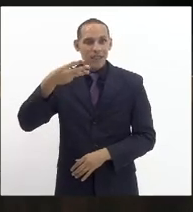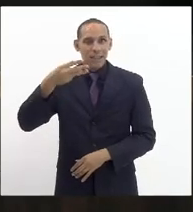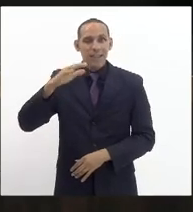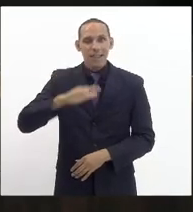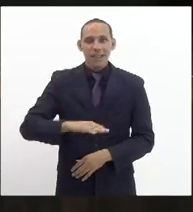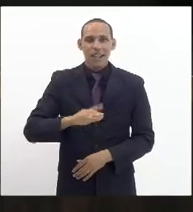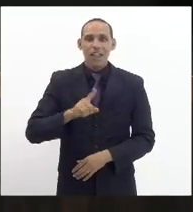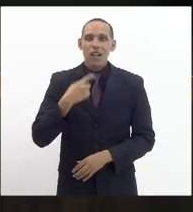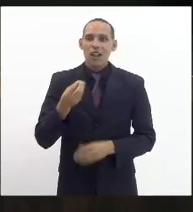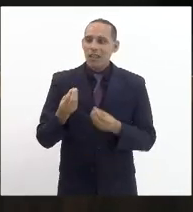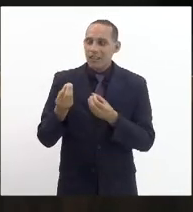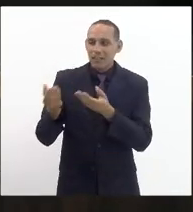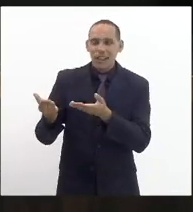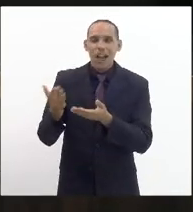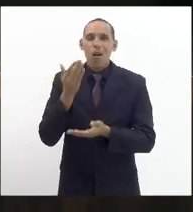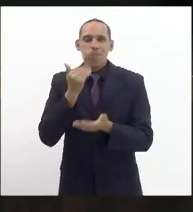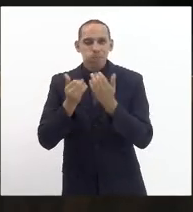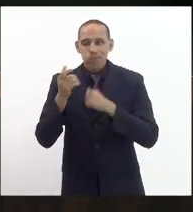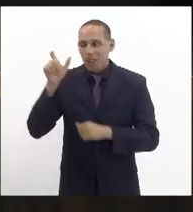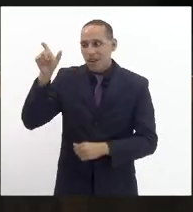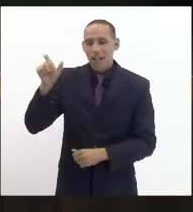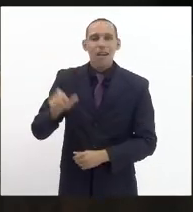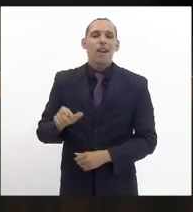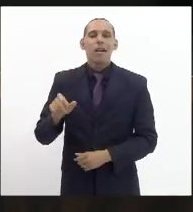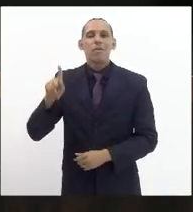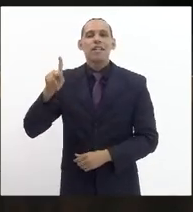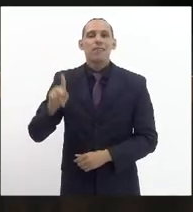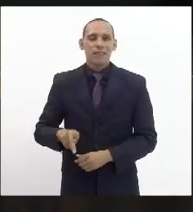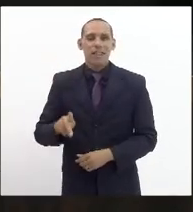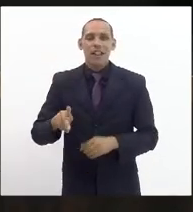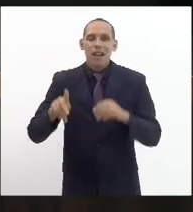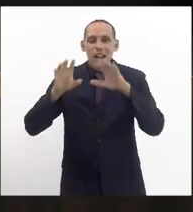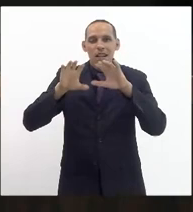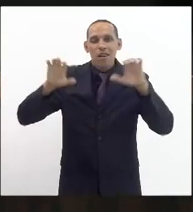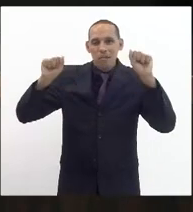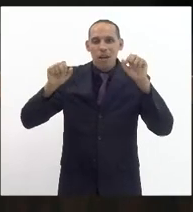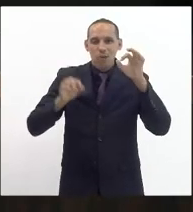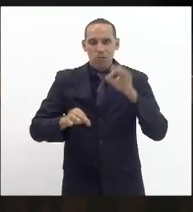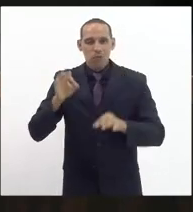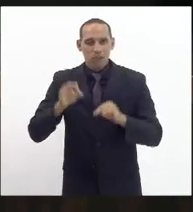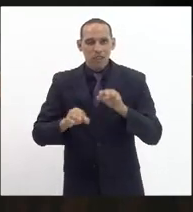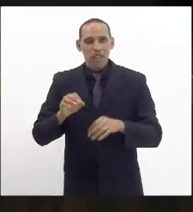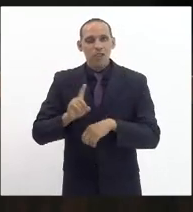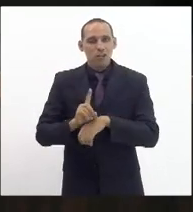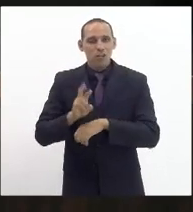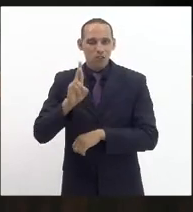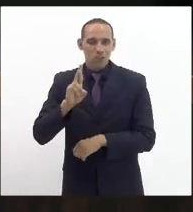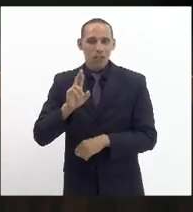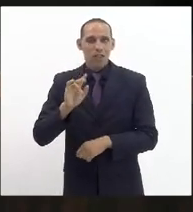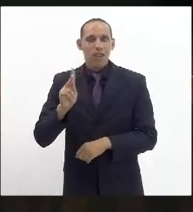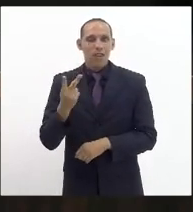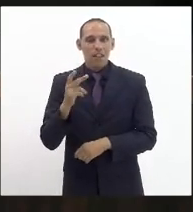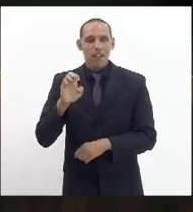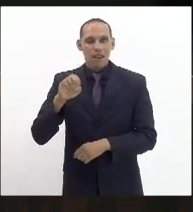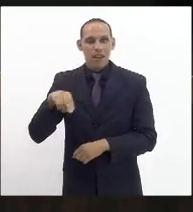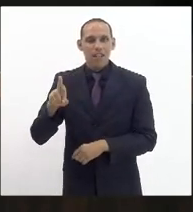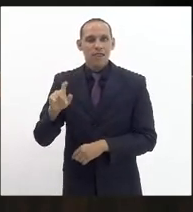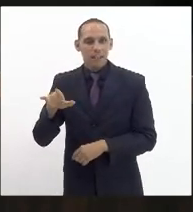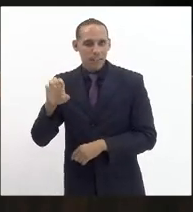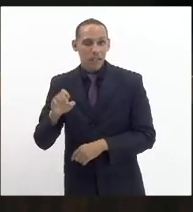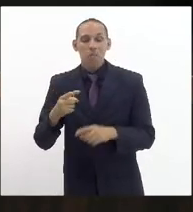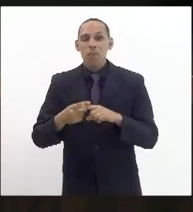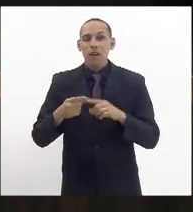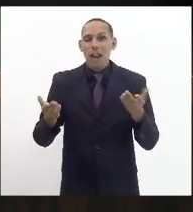oferecer um almoço ao presidente do Tribunal de Justiça, doutor Henrique Figueiras, tá bom? Momento que o Estado vive de harmonia entre os